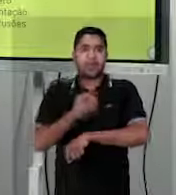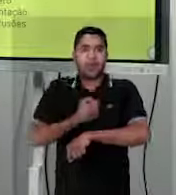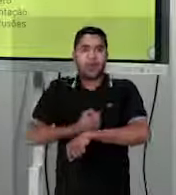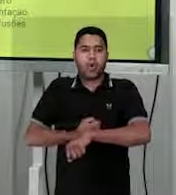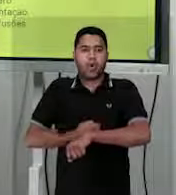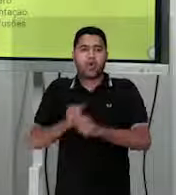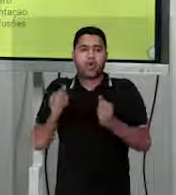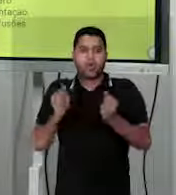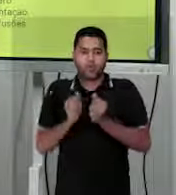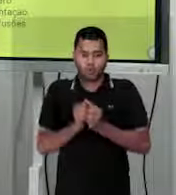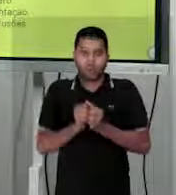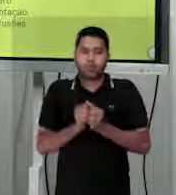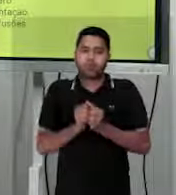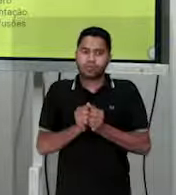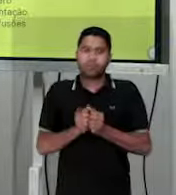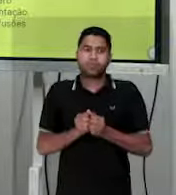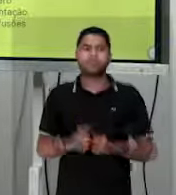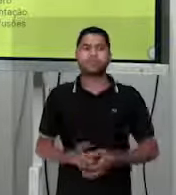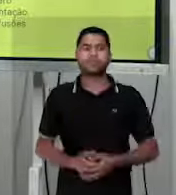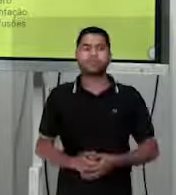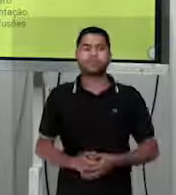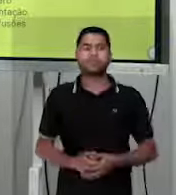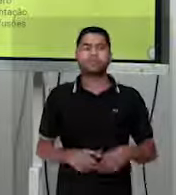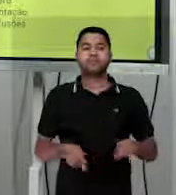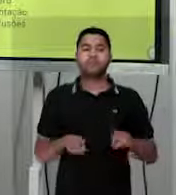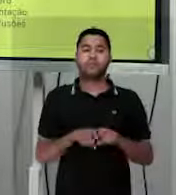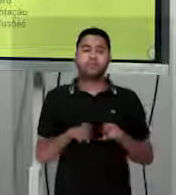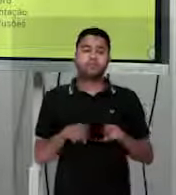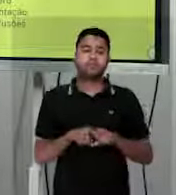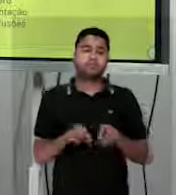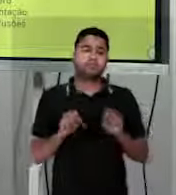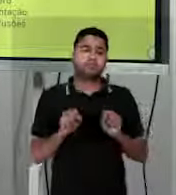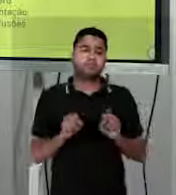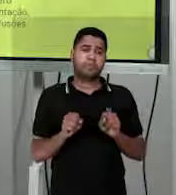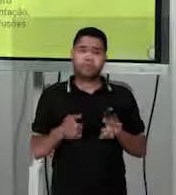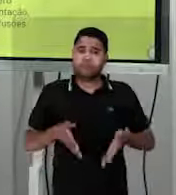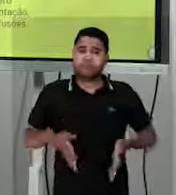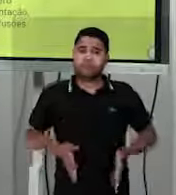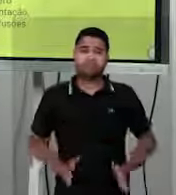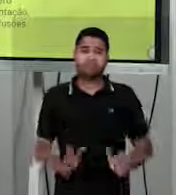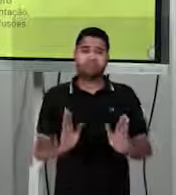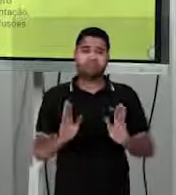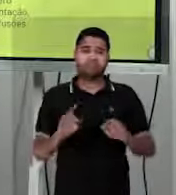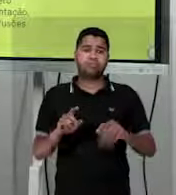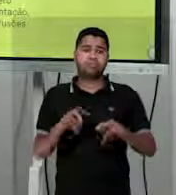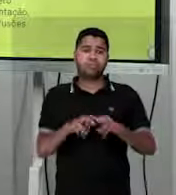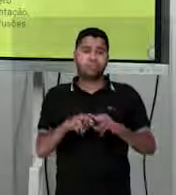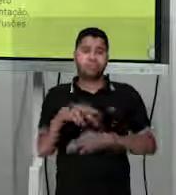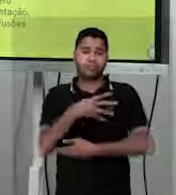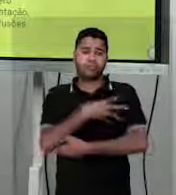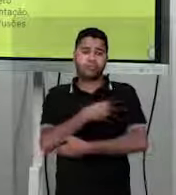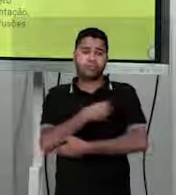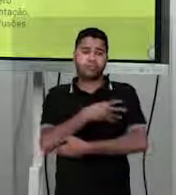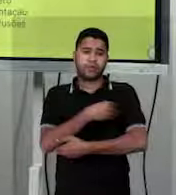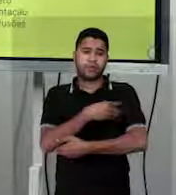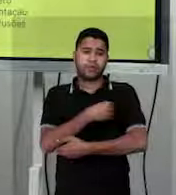pertence ao gênero Triatoma. E também pode ser de forma congênita, na amamentação ou no